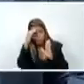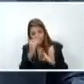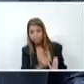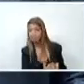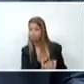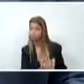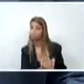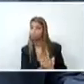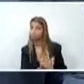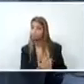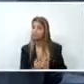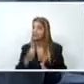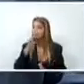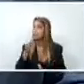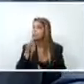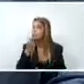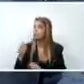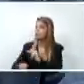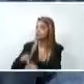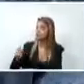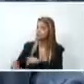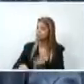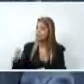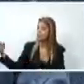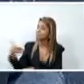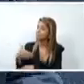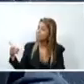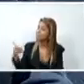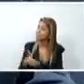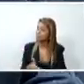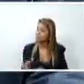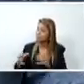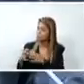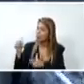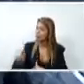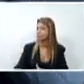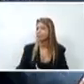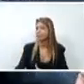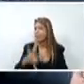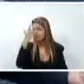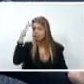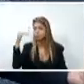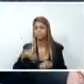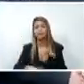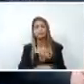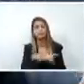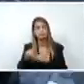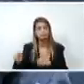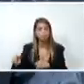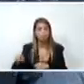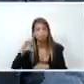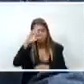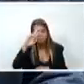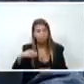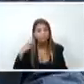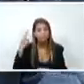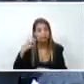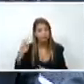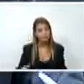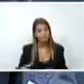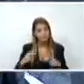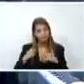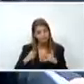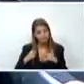ouvindo principalmente a população que se faz presente em uma parte aqui. Essas pessoas votaram nos senhores. Votaram nos senhores e